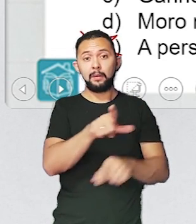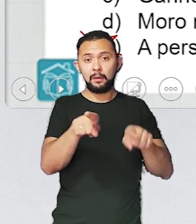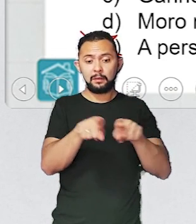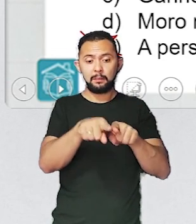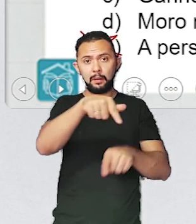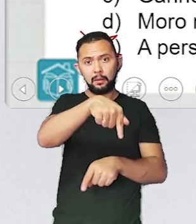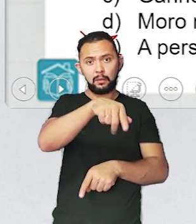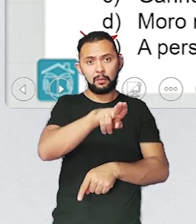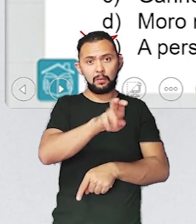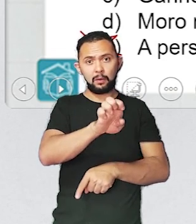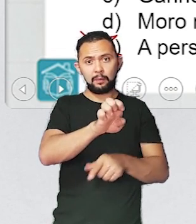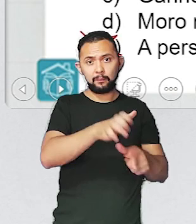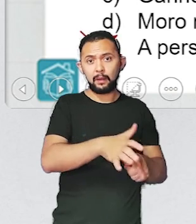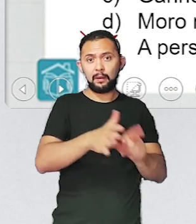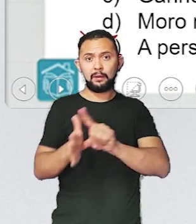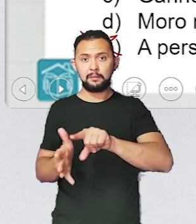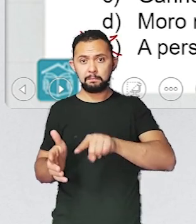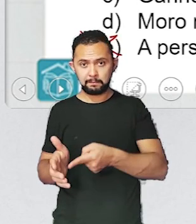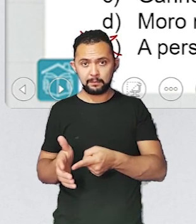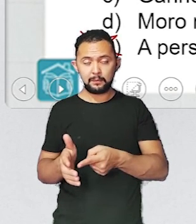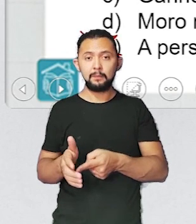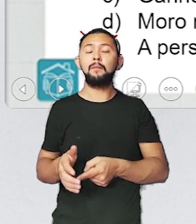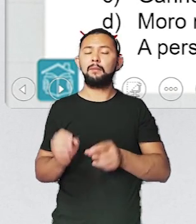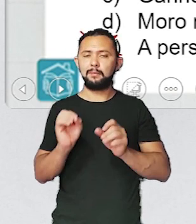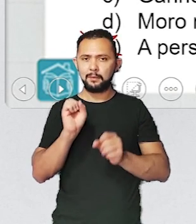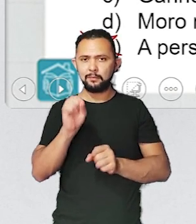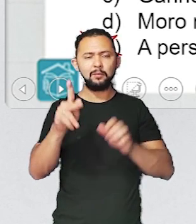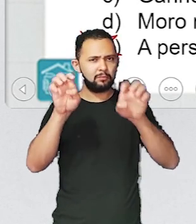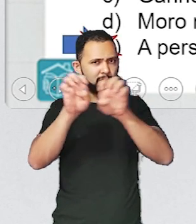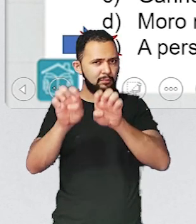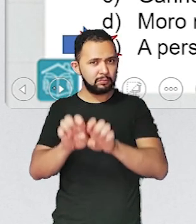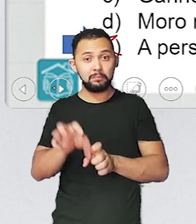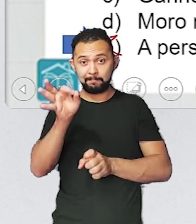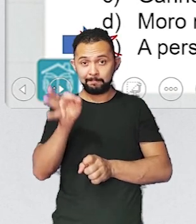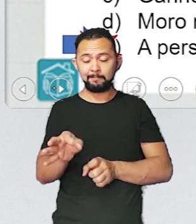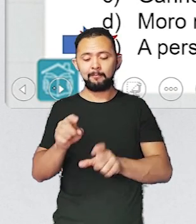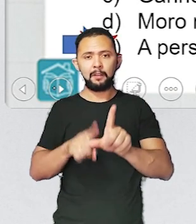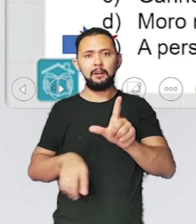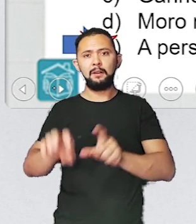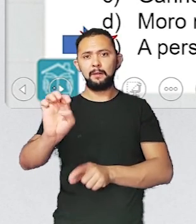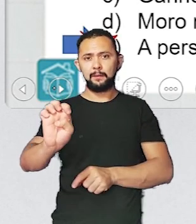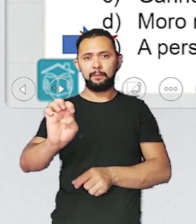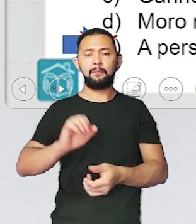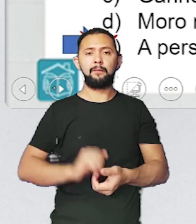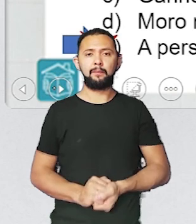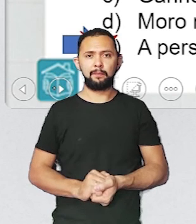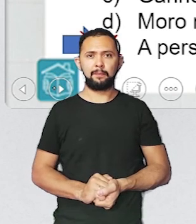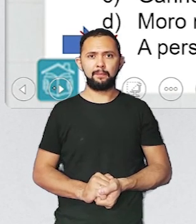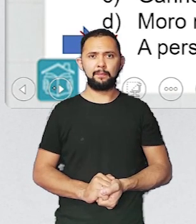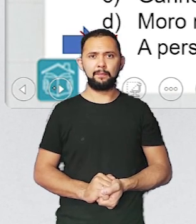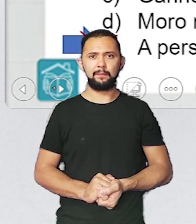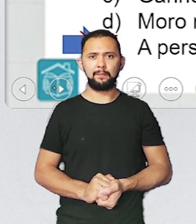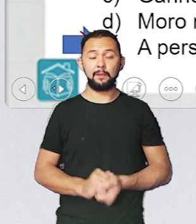a vírgula na frente. E retomando uma palavra também. Seguiu todo o script, ela, letra E. Gabarito, letra